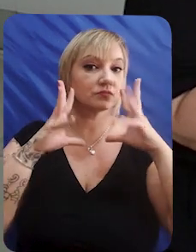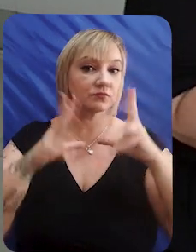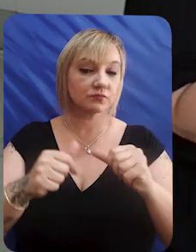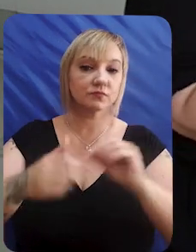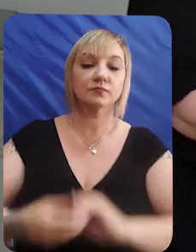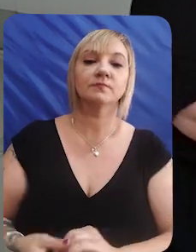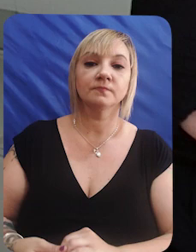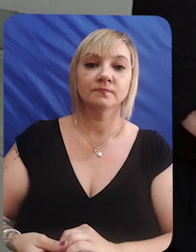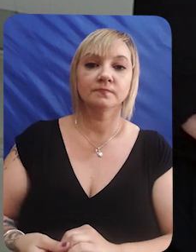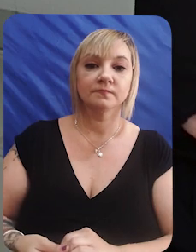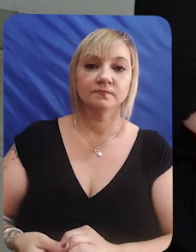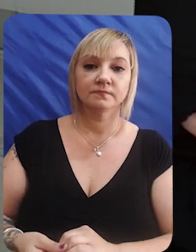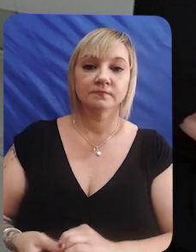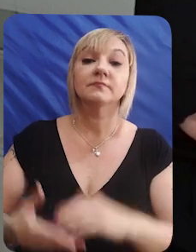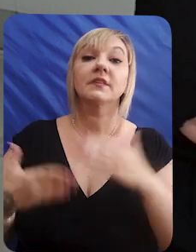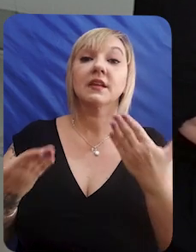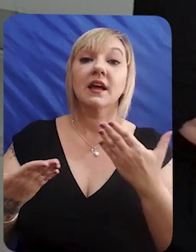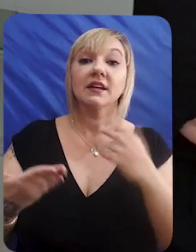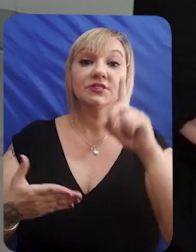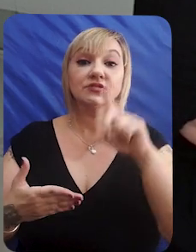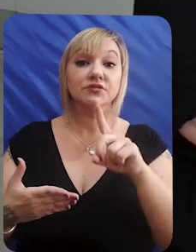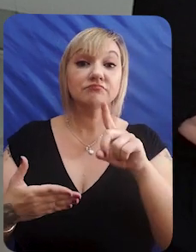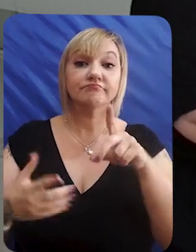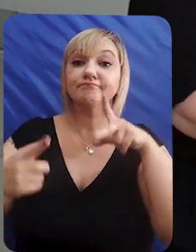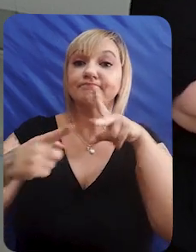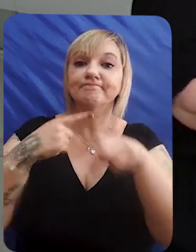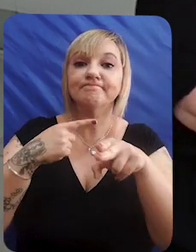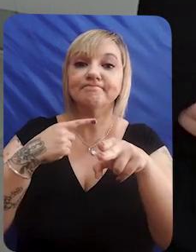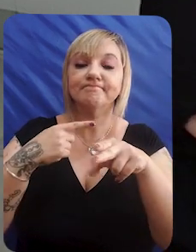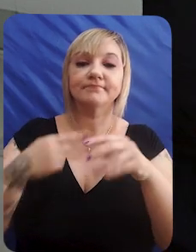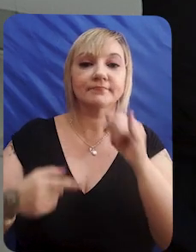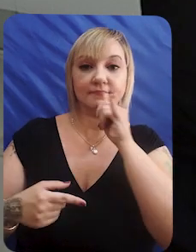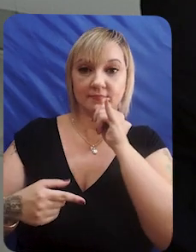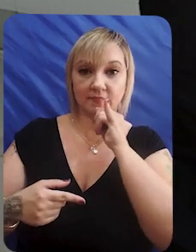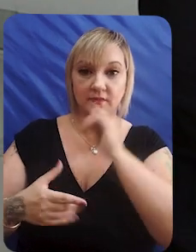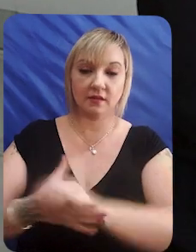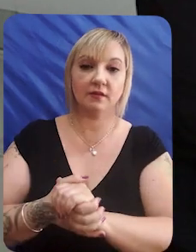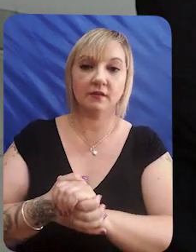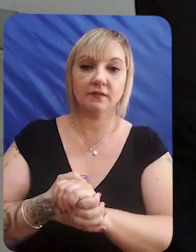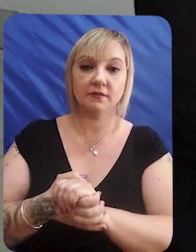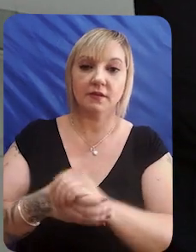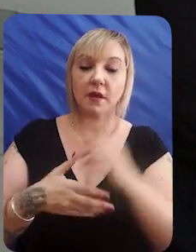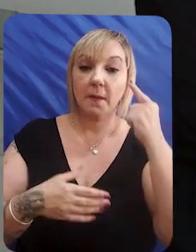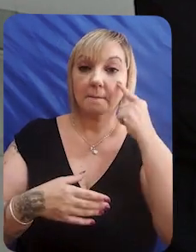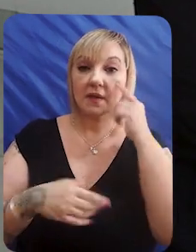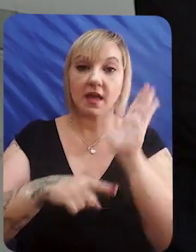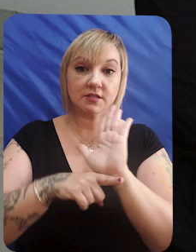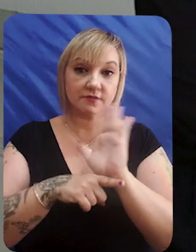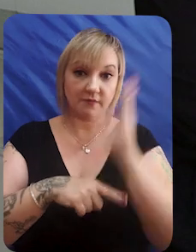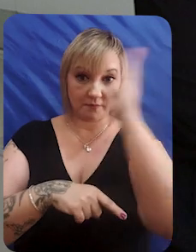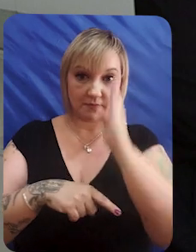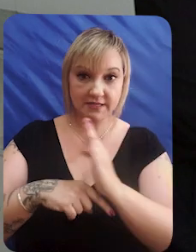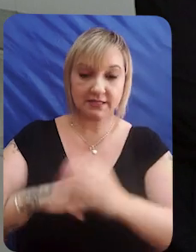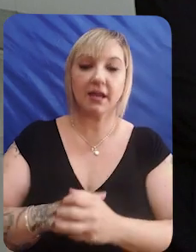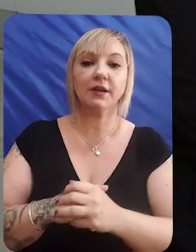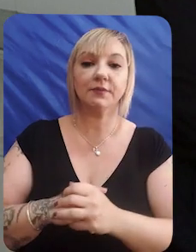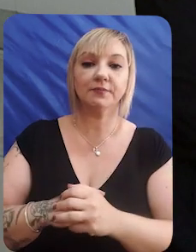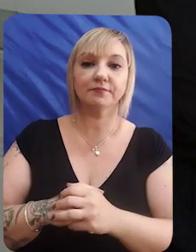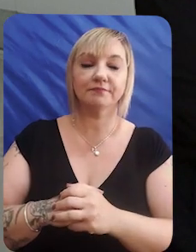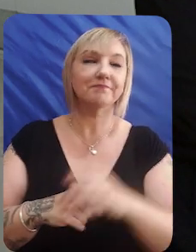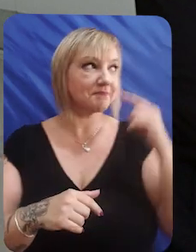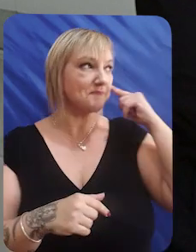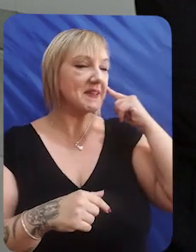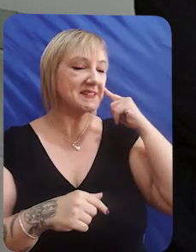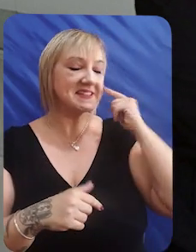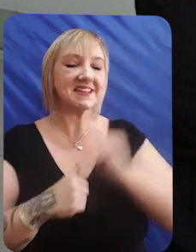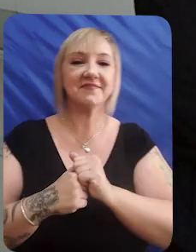todos? Com certeza. Cadê os direitos? Eles são cerceados. Nossa. Por exemplo, pensa no filme brasileiro.